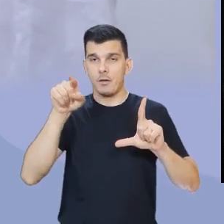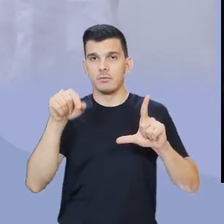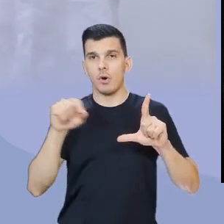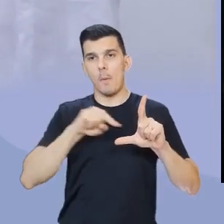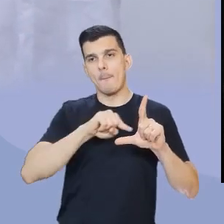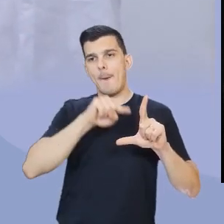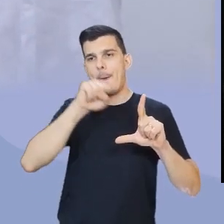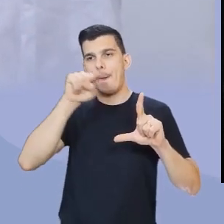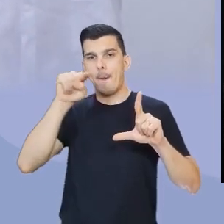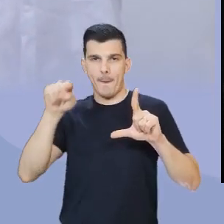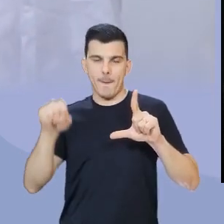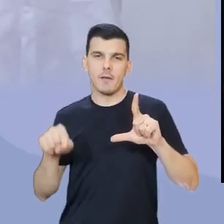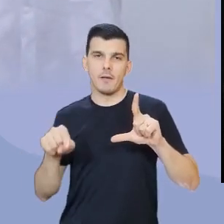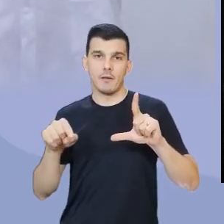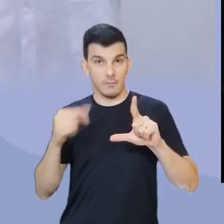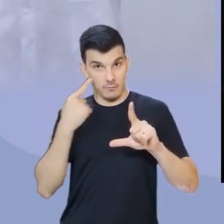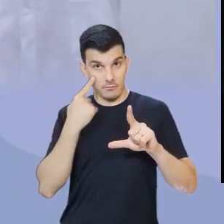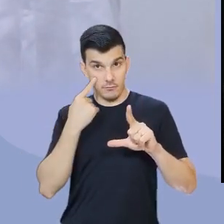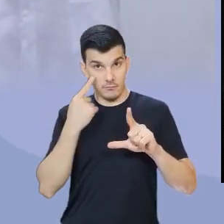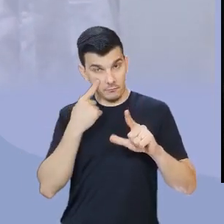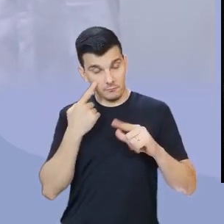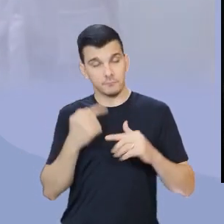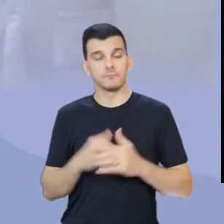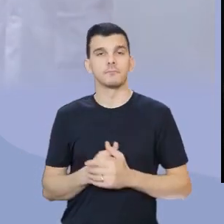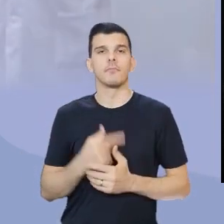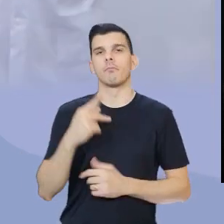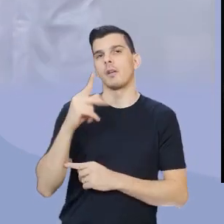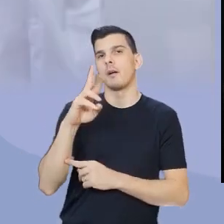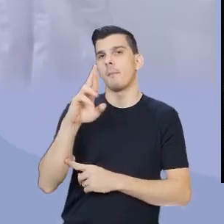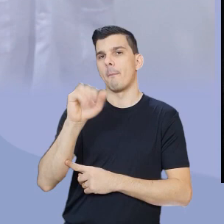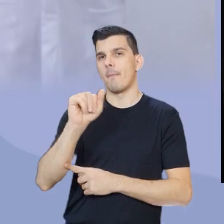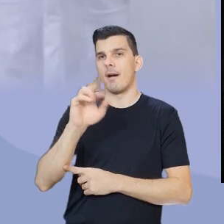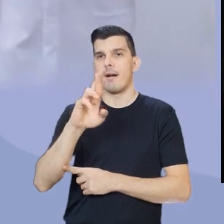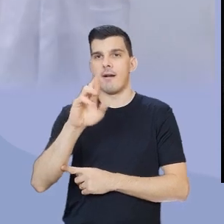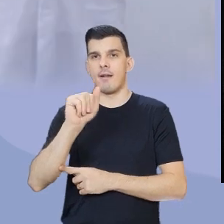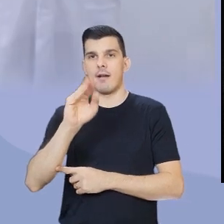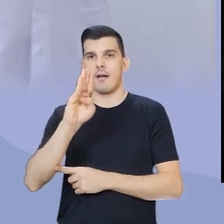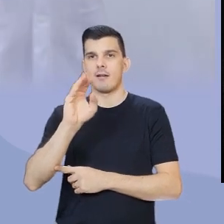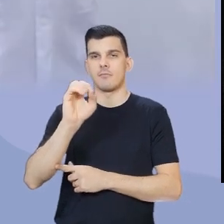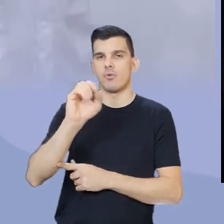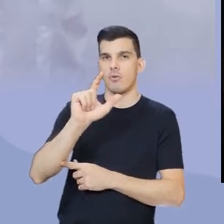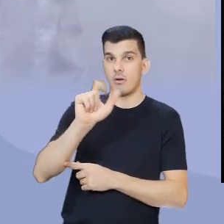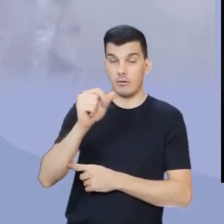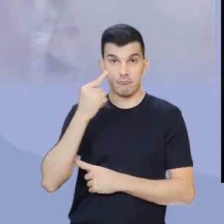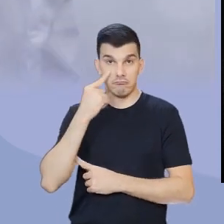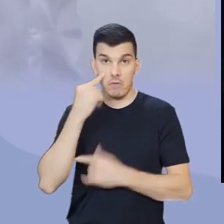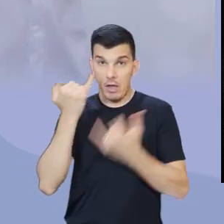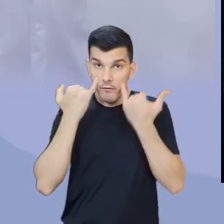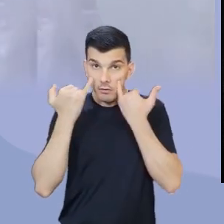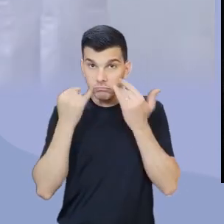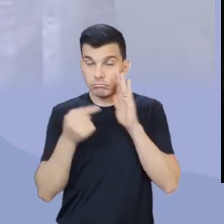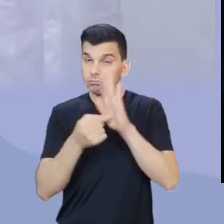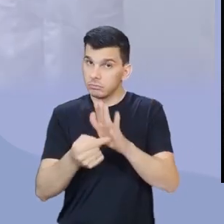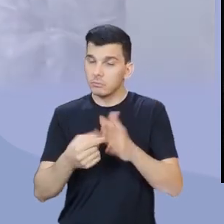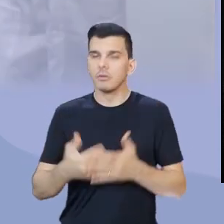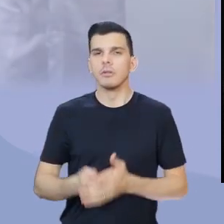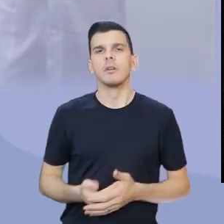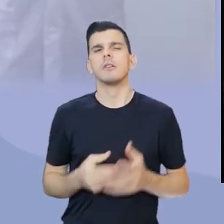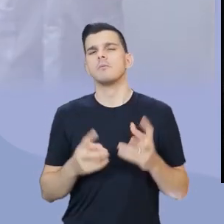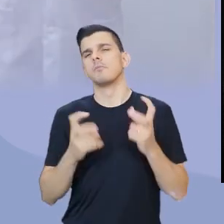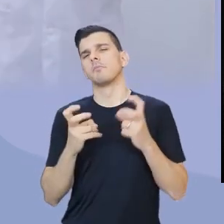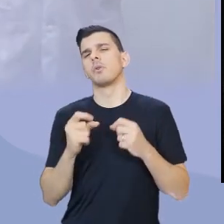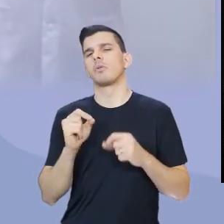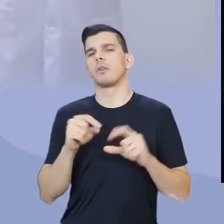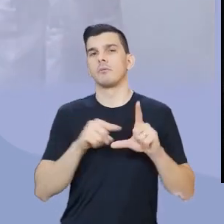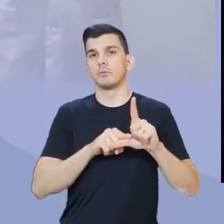projétil fazendo uma trajetória parabólica. Perfeitamente. Com base nessas simulações, observou-se